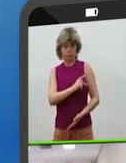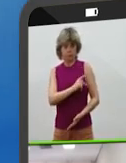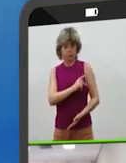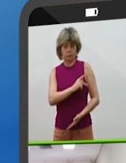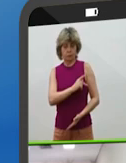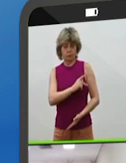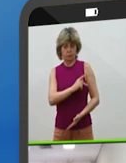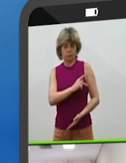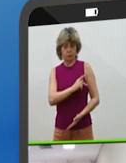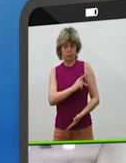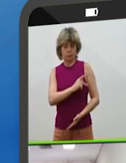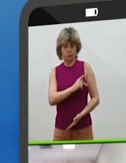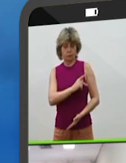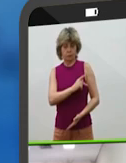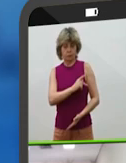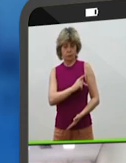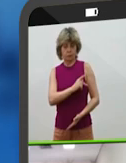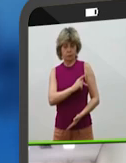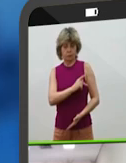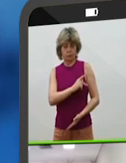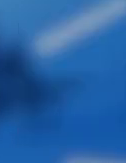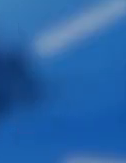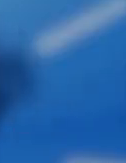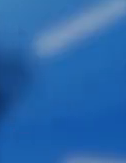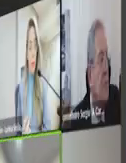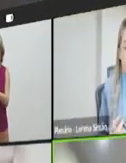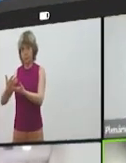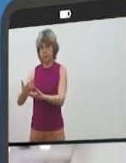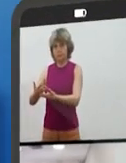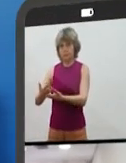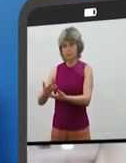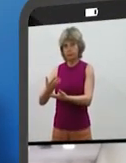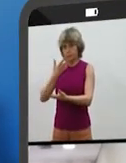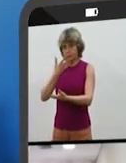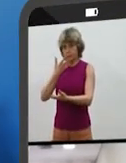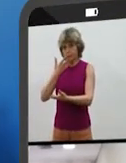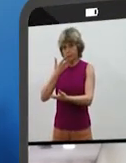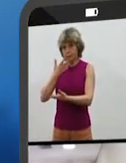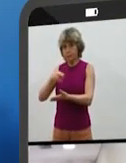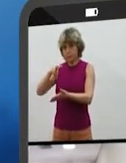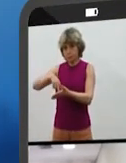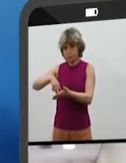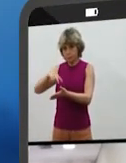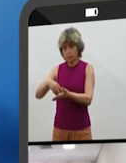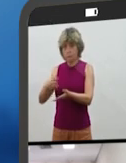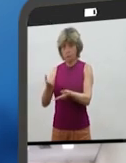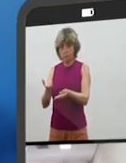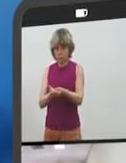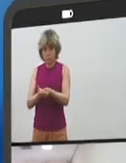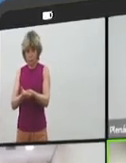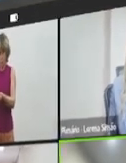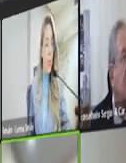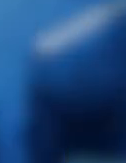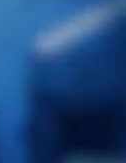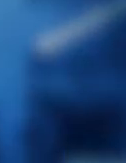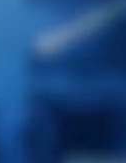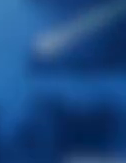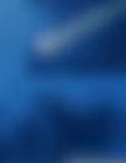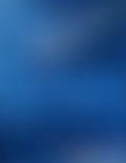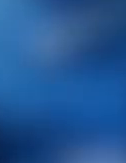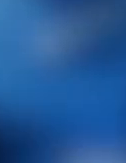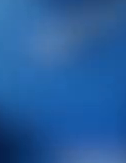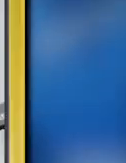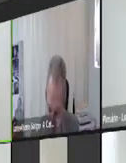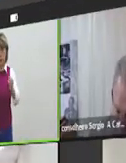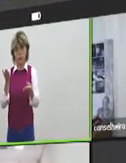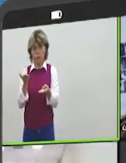da pauta número 117. Foram apreciados balancetes, editais e aposentadorias. As leis de Database